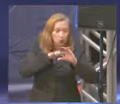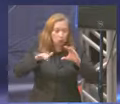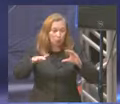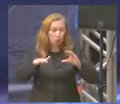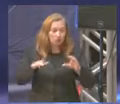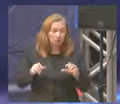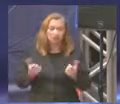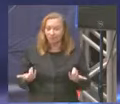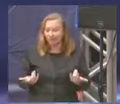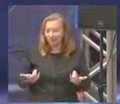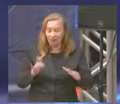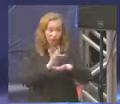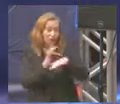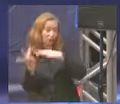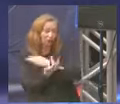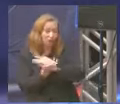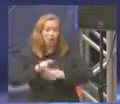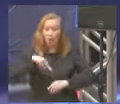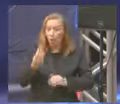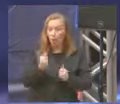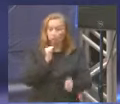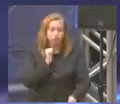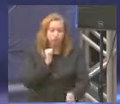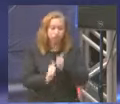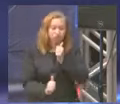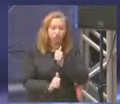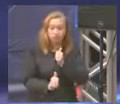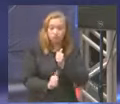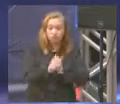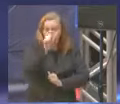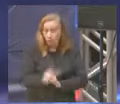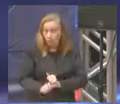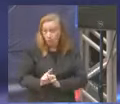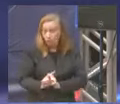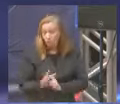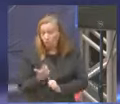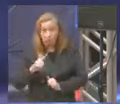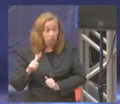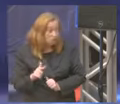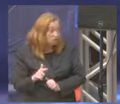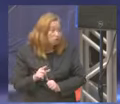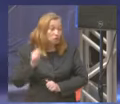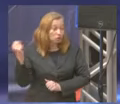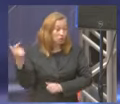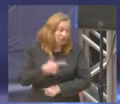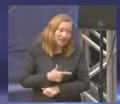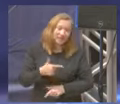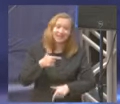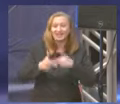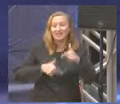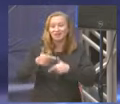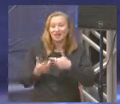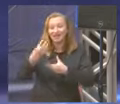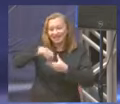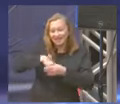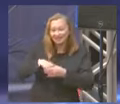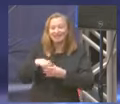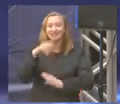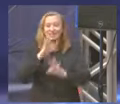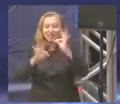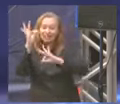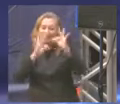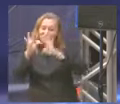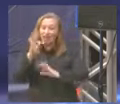sociais ou jogador de futebol, alguma coisa assim, etc., do que trabalhar dentro de tecnologia. Então, esse é